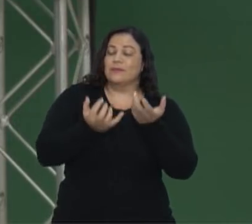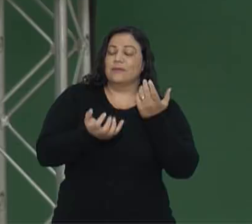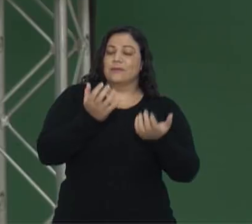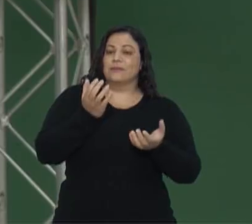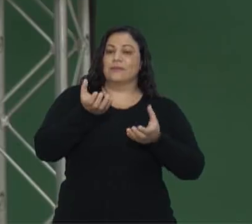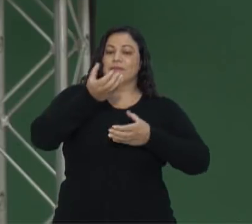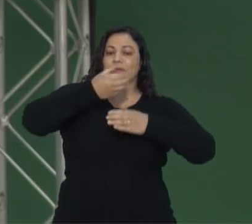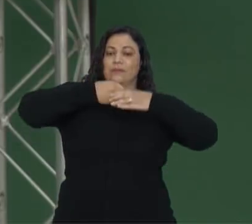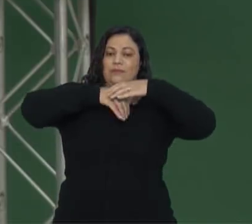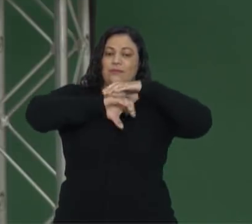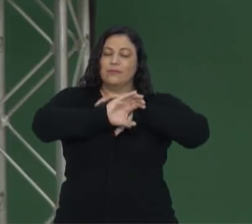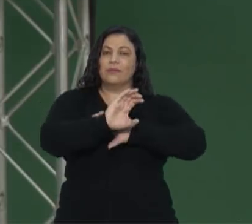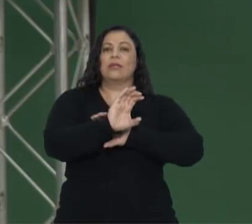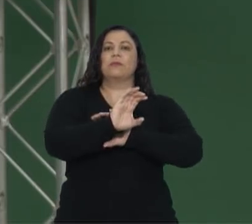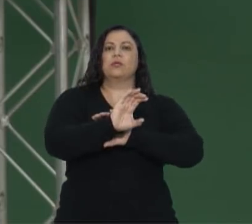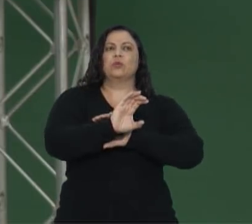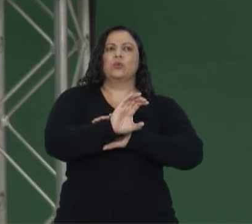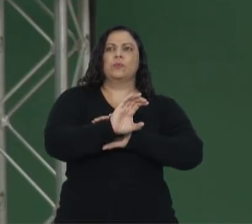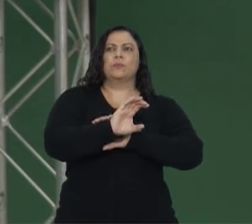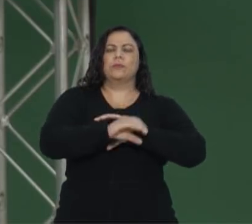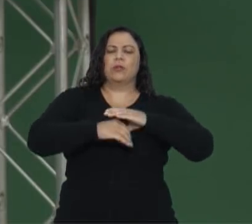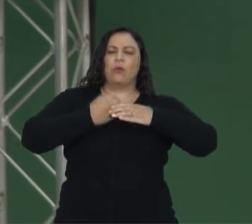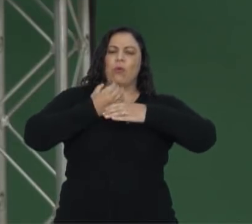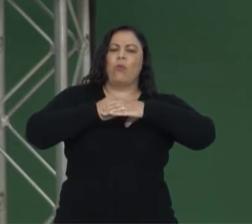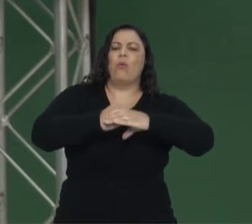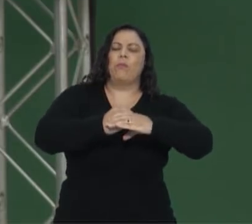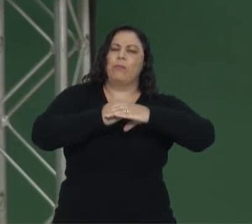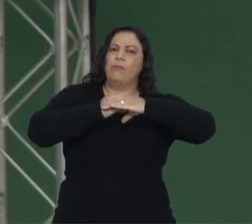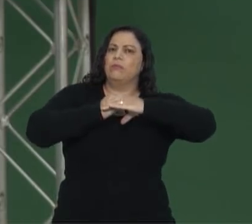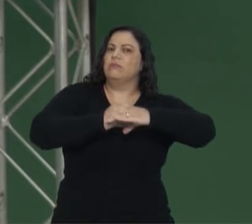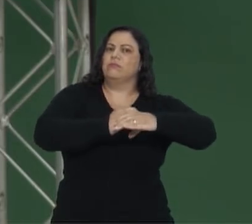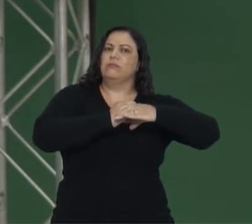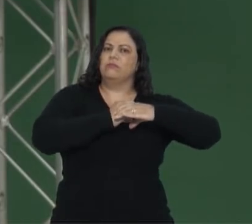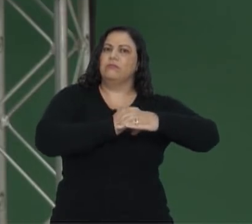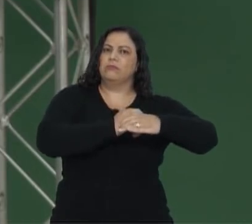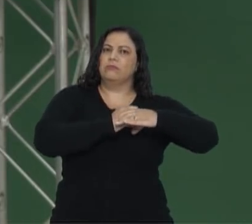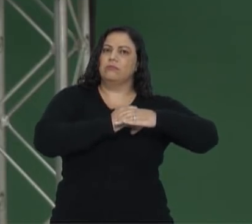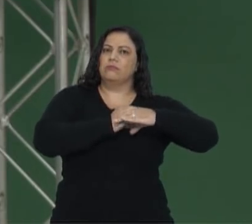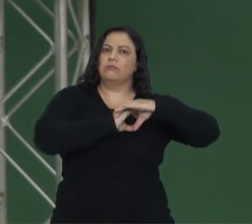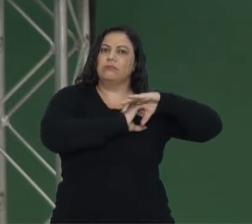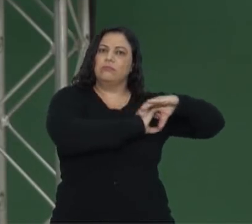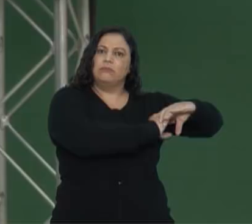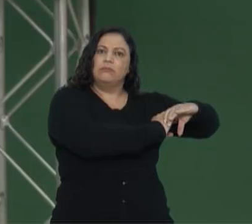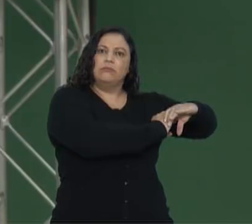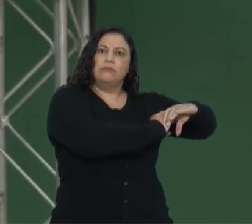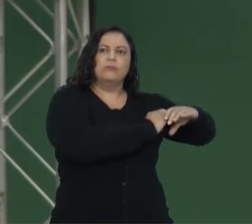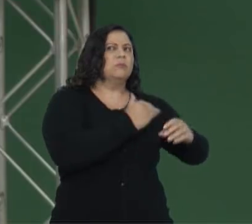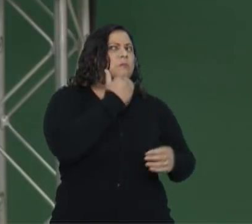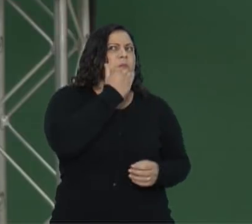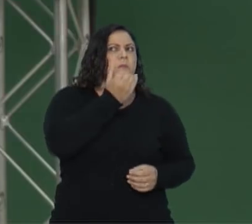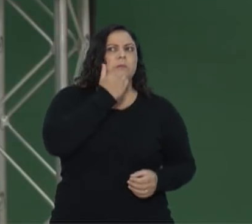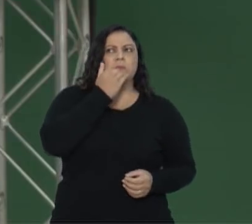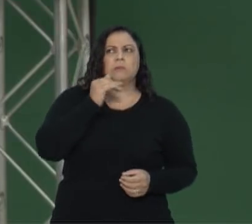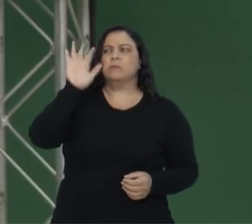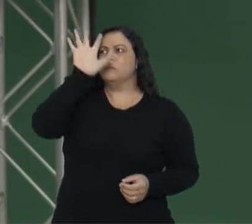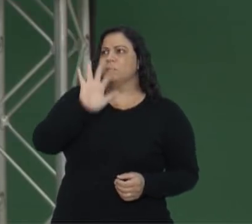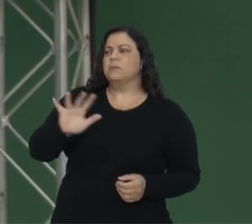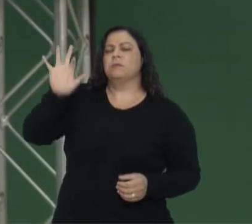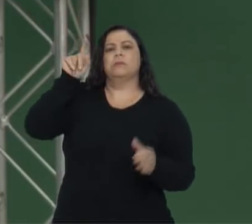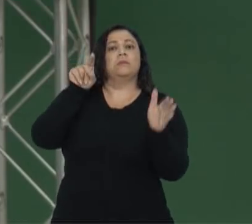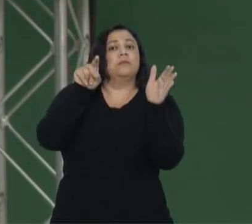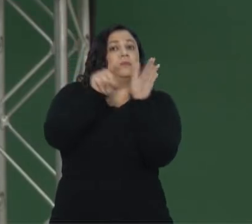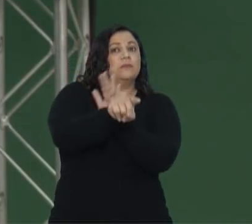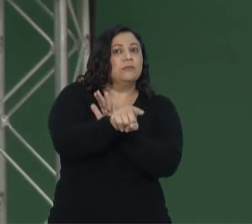mesma argola, porém ela não passou. Perceba que ela entala. Graças a essa situação, a esta imagem, vem a pergunta do